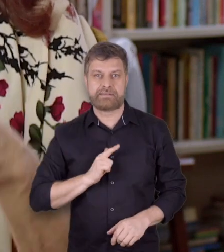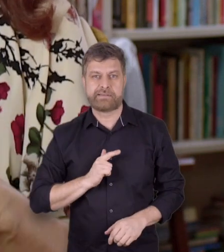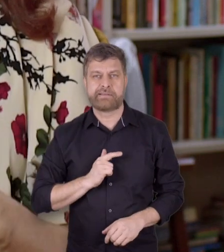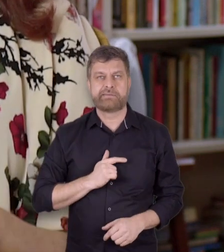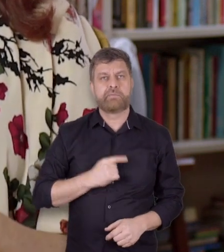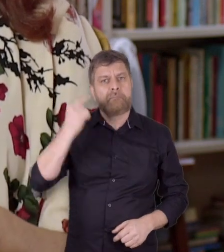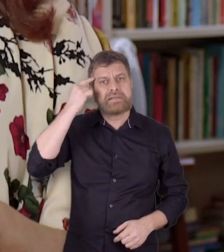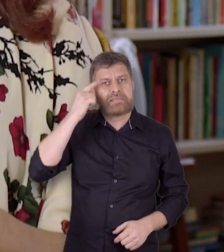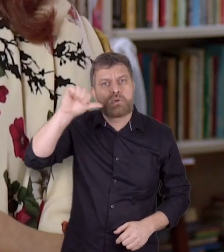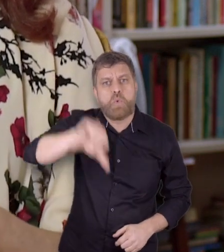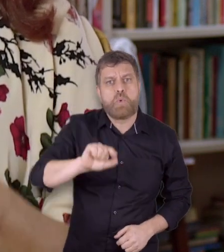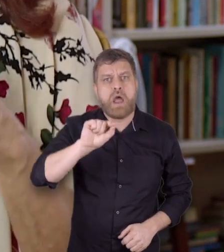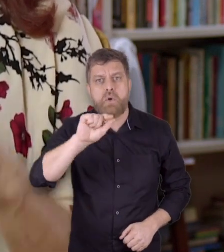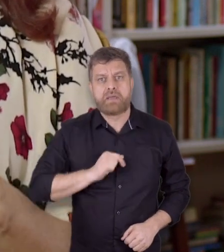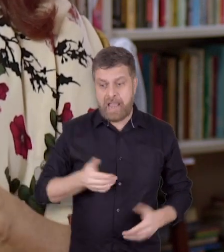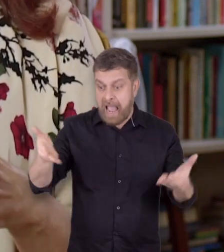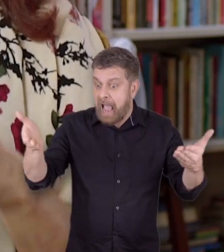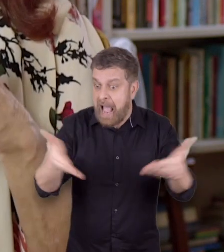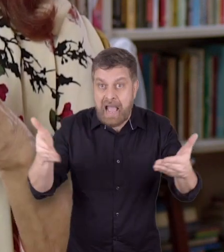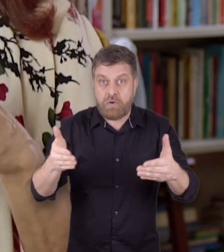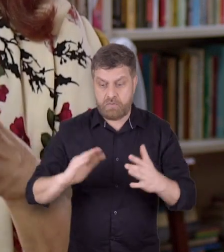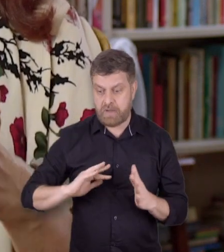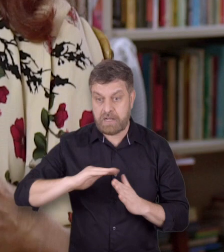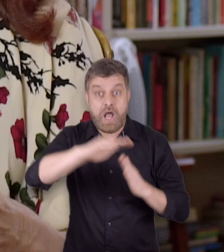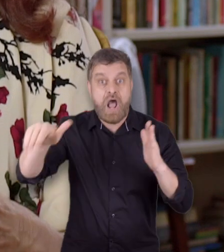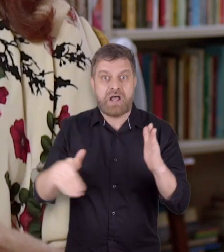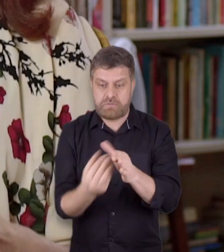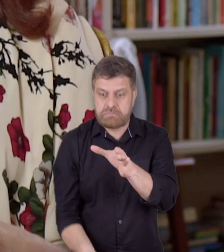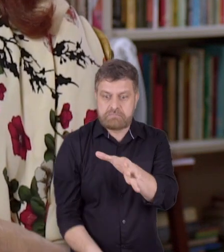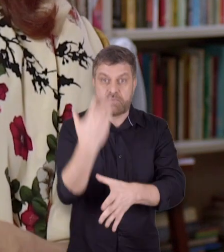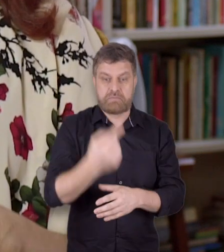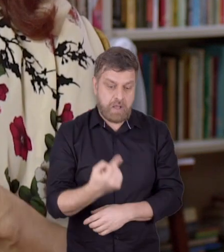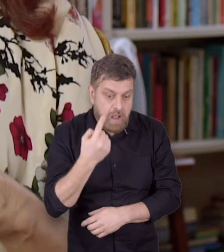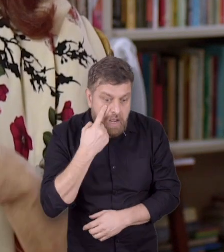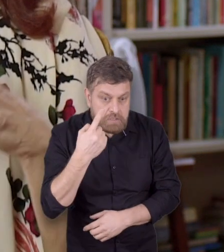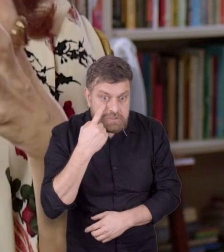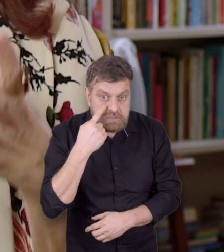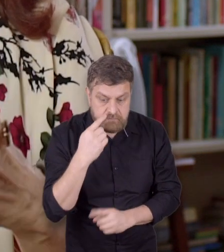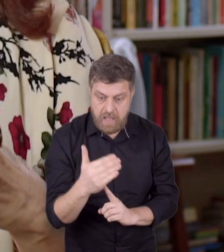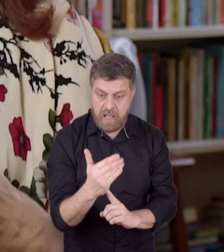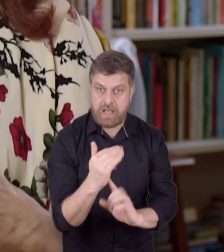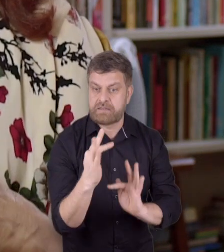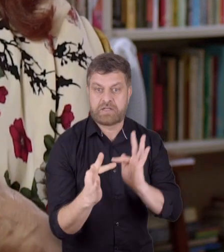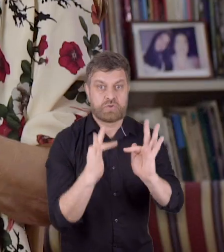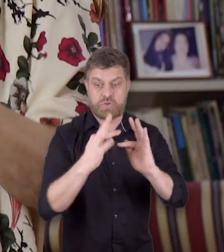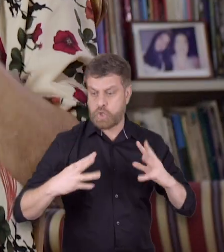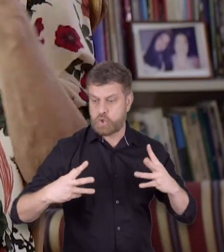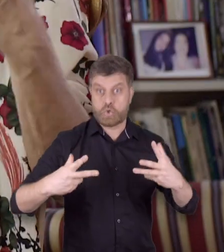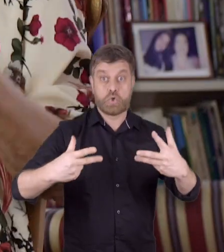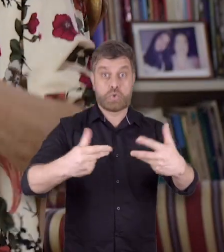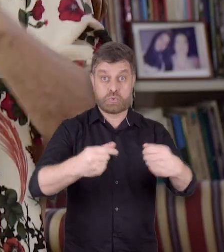Então, uma tendência nefasta é aquilo que eu chamo de presenteísmo. a gente só vê o presente